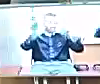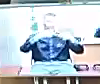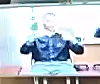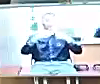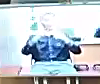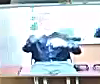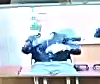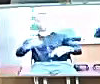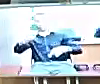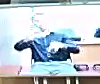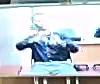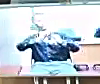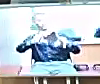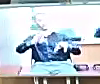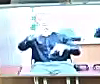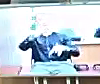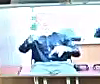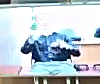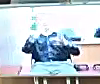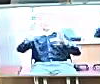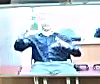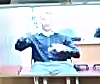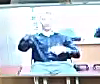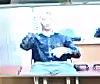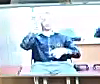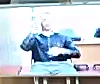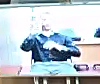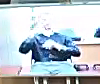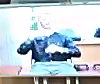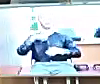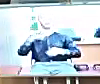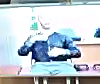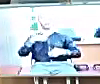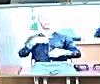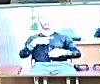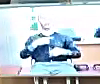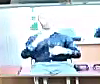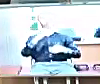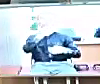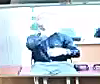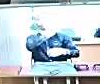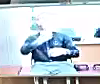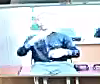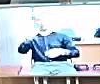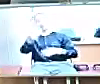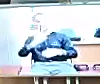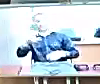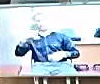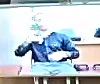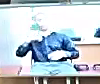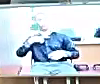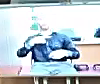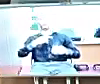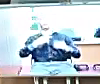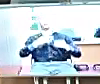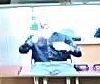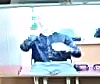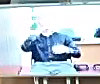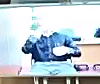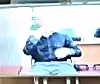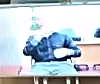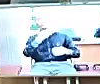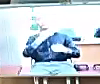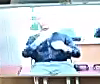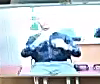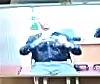mas a nível federal o que o acompanha o computador que existe uma proposta que tinha que tramitar de reforma da previdência mas